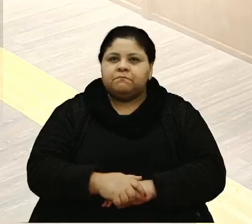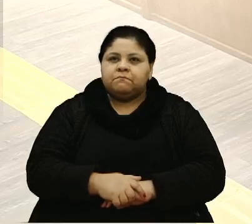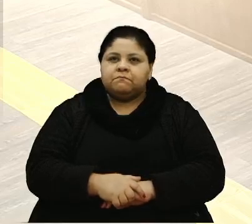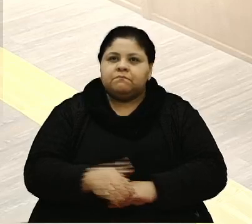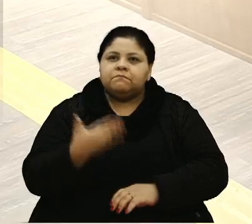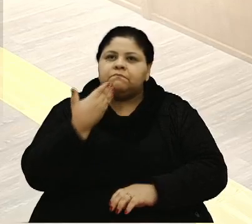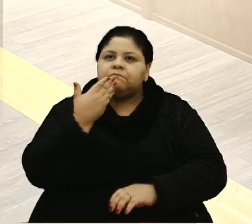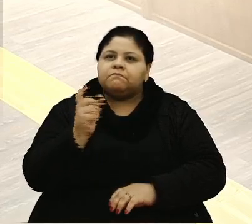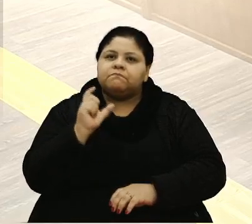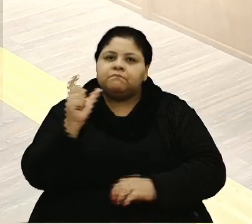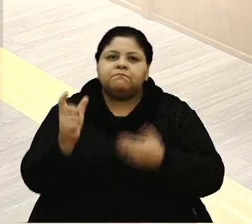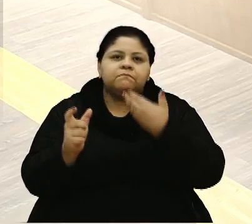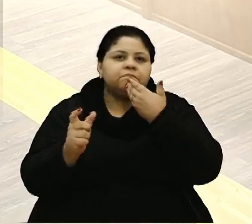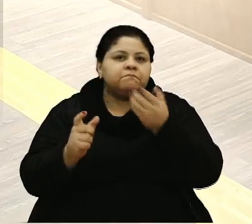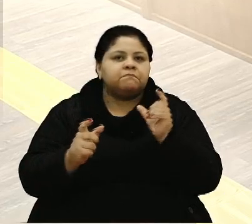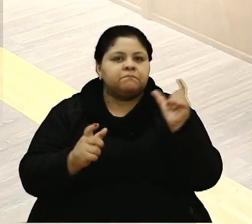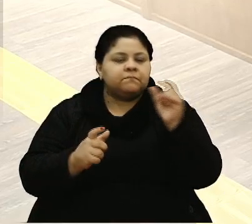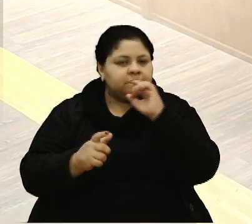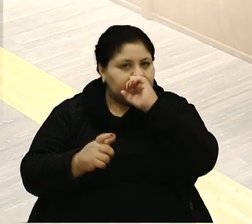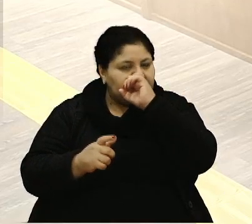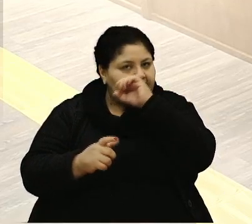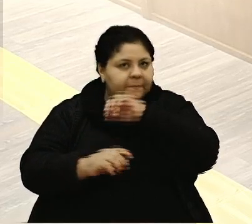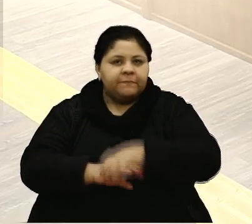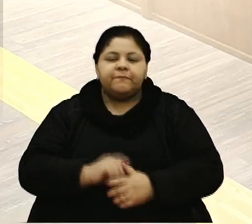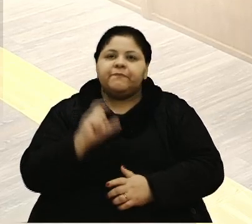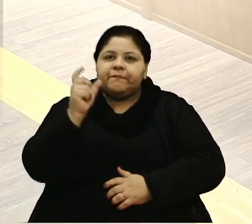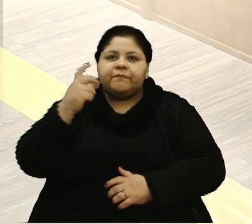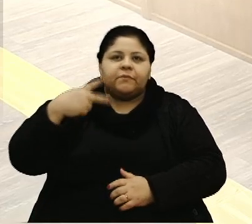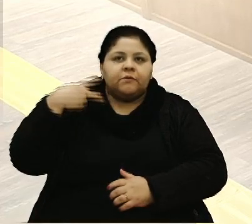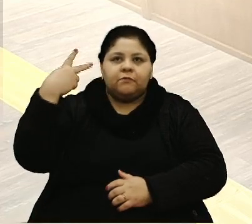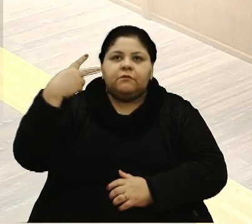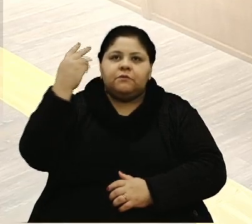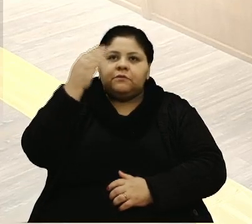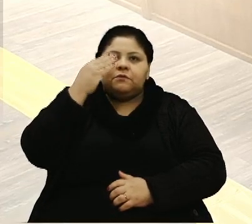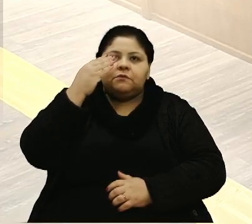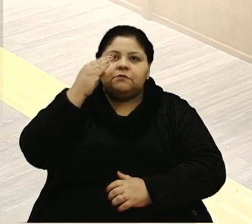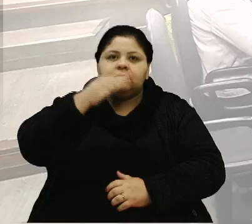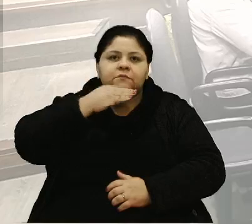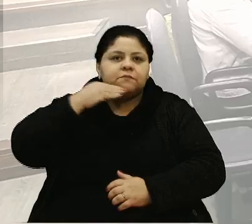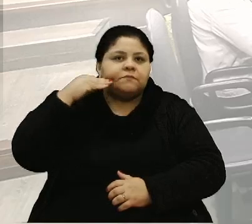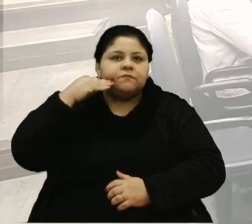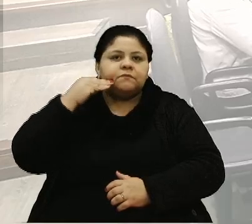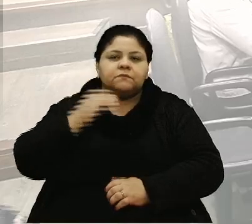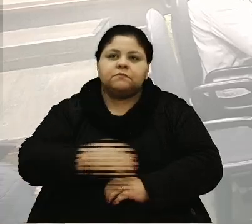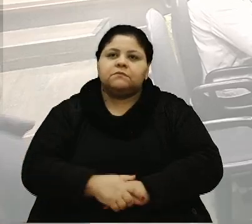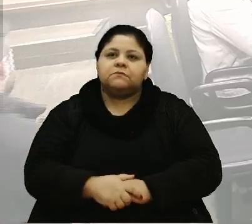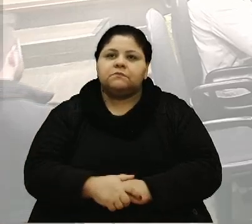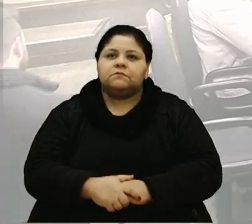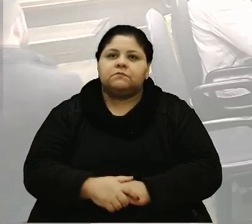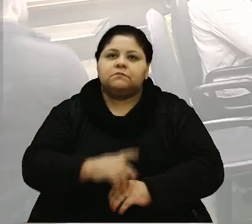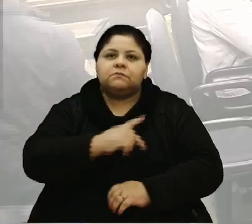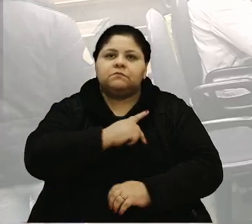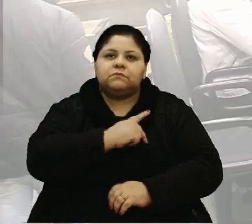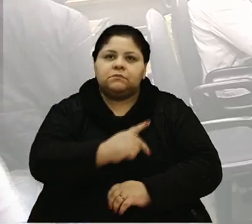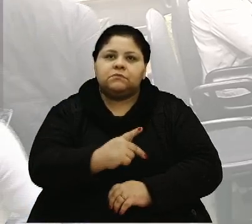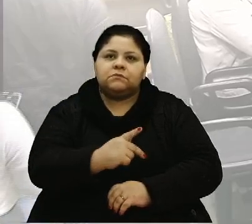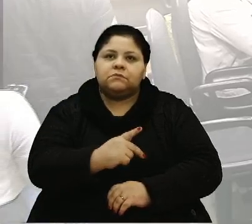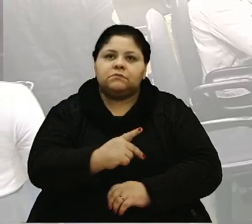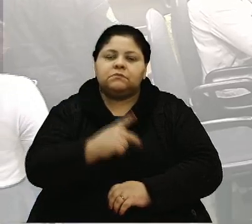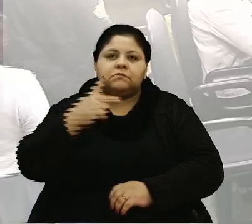Peço a palavra, presidente. Peço a palavra, senhor. Com a palavra, vereador Alexandre Bortola. Senhora presidente, senhoras e